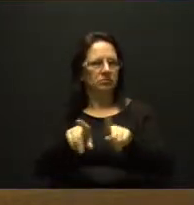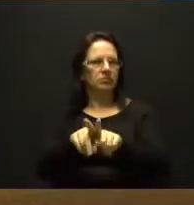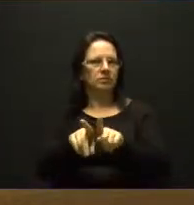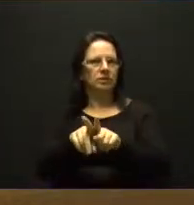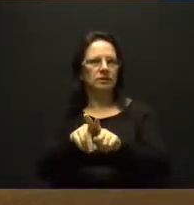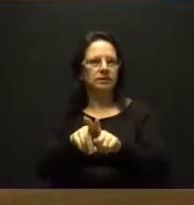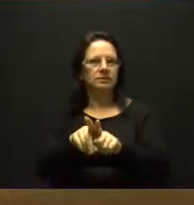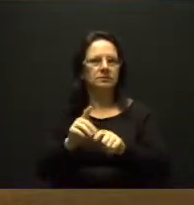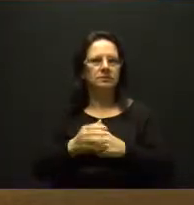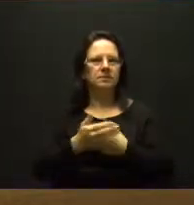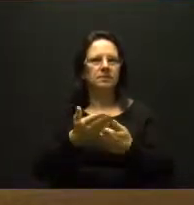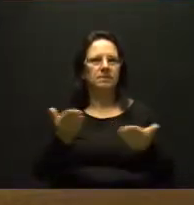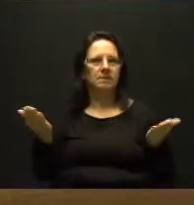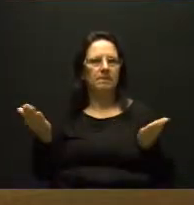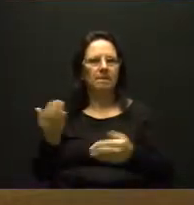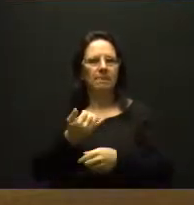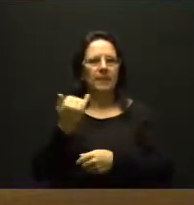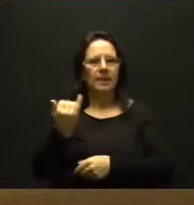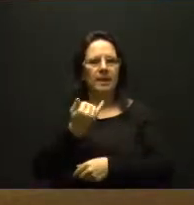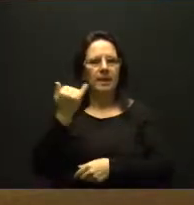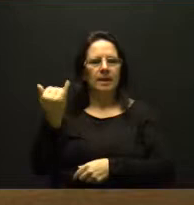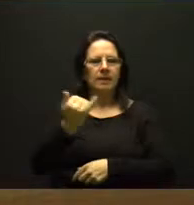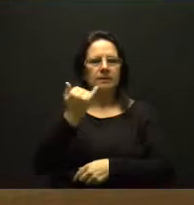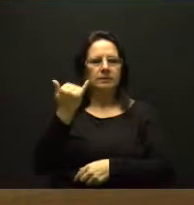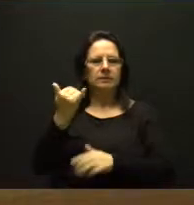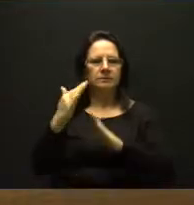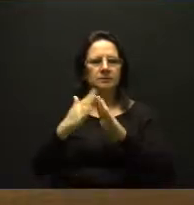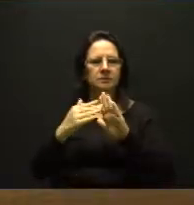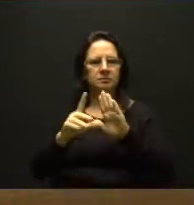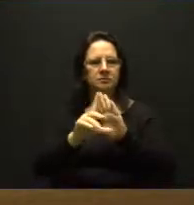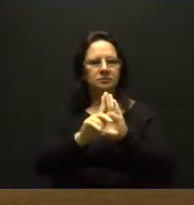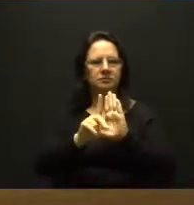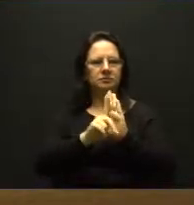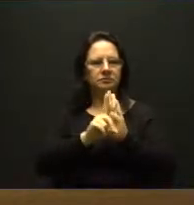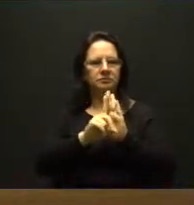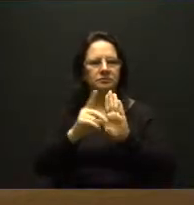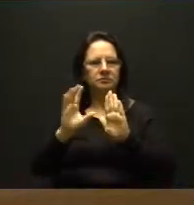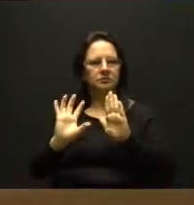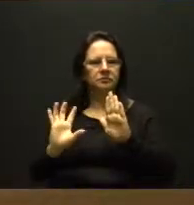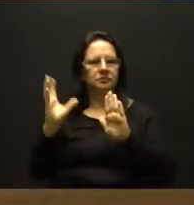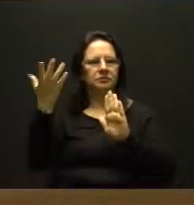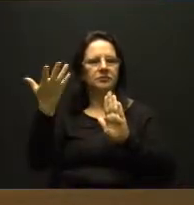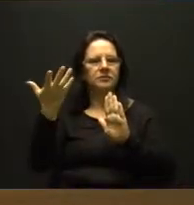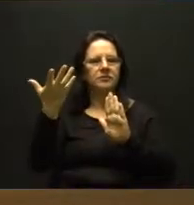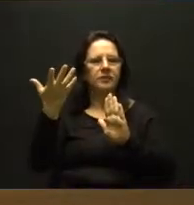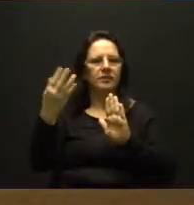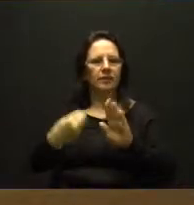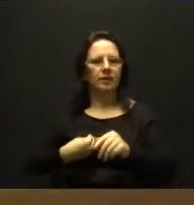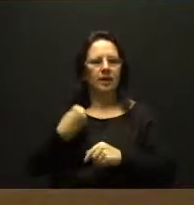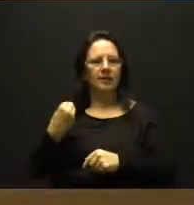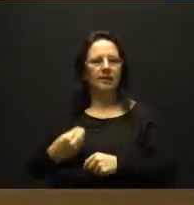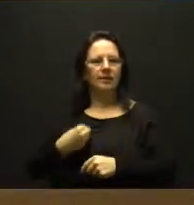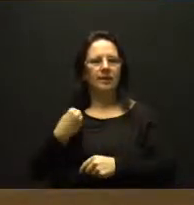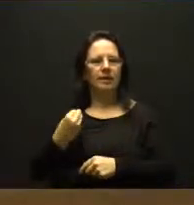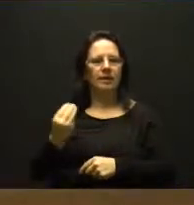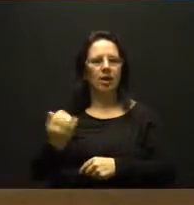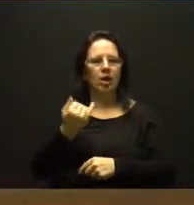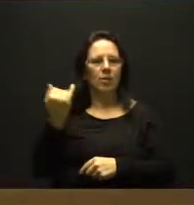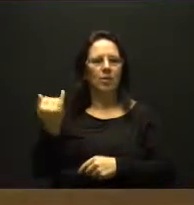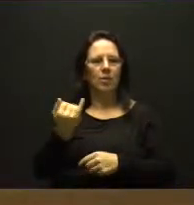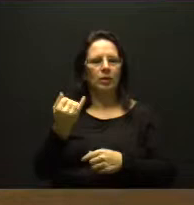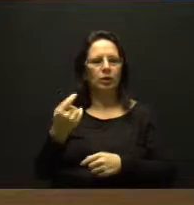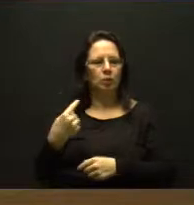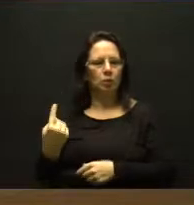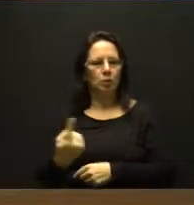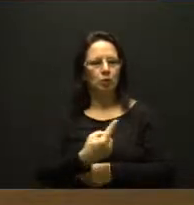senhores aí está a grande importância dessa casa de leis a esses momentos que nós estamos vivendo a importância de nós